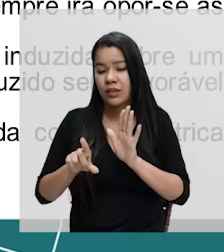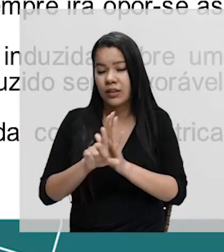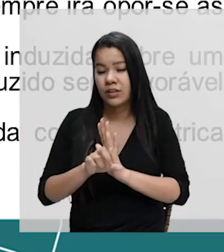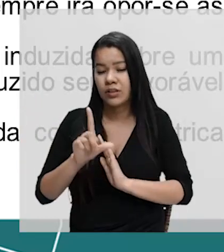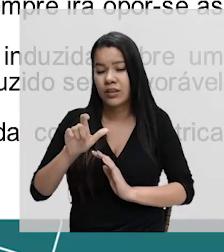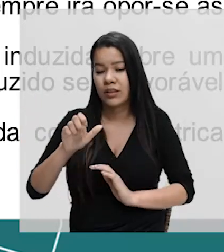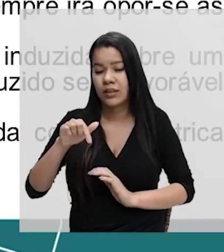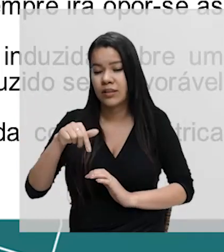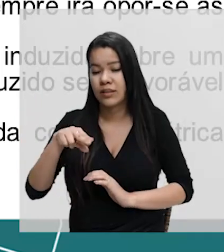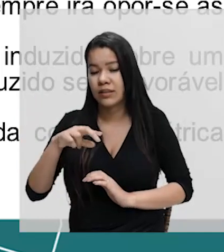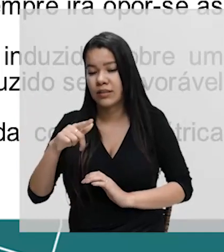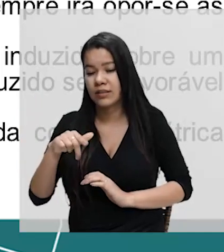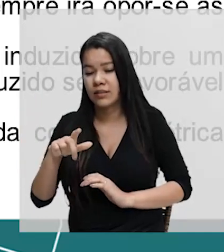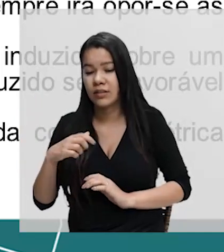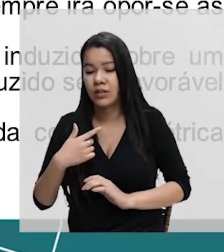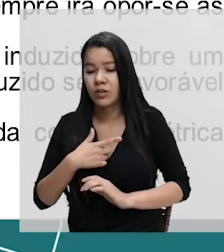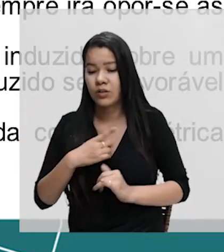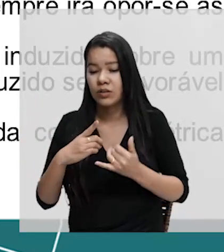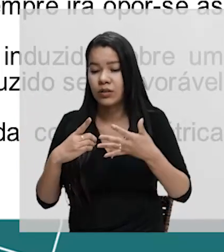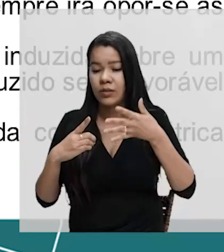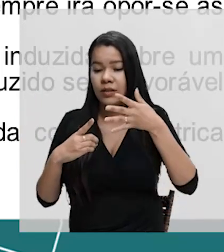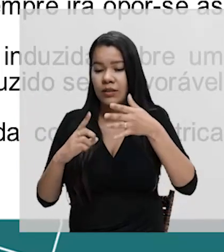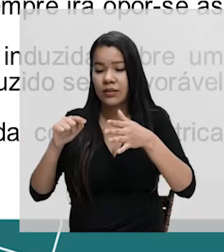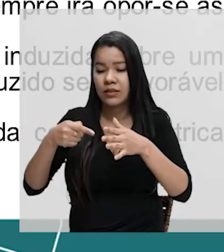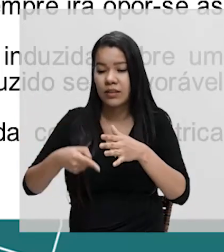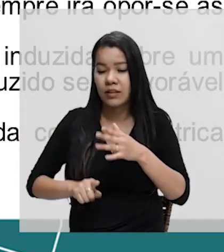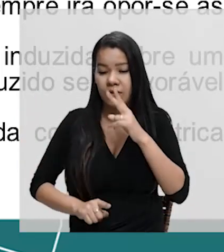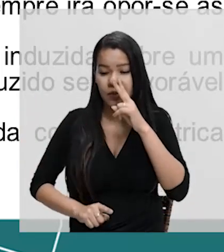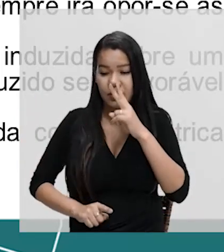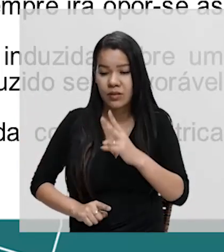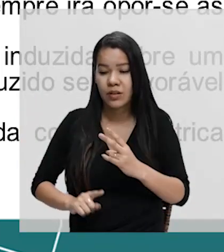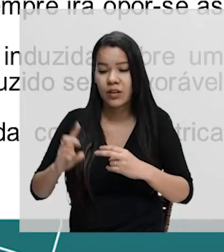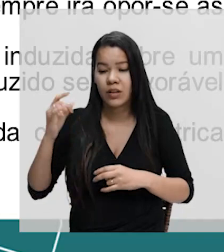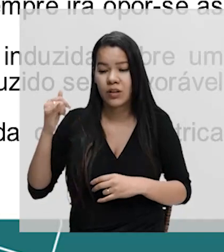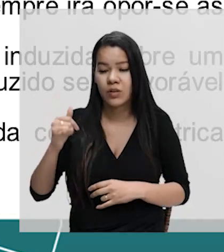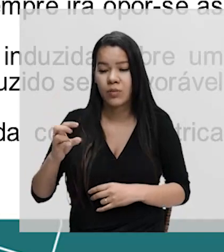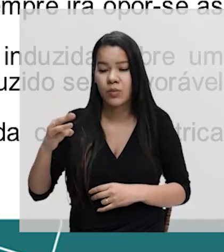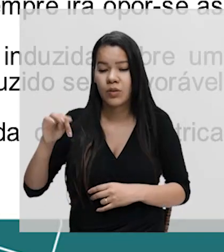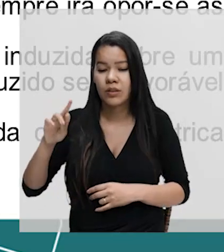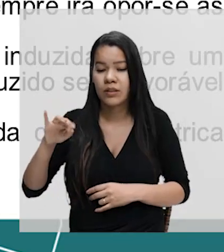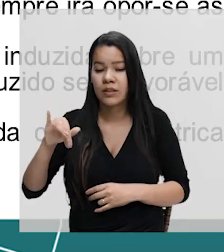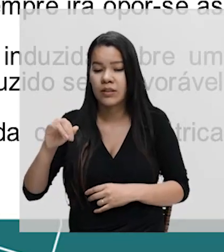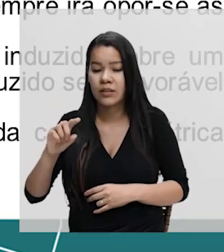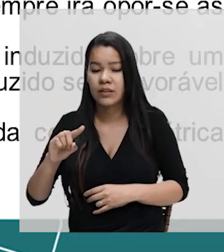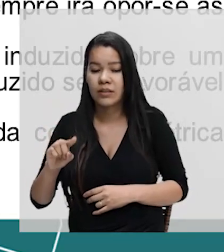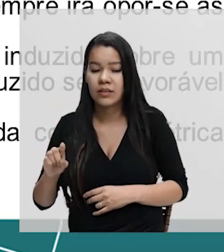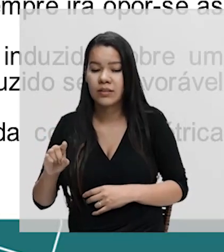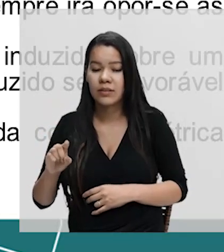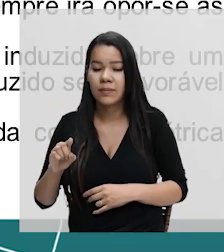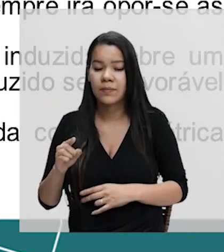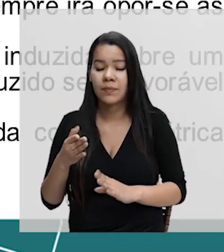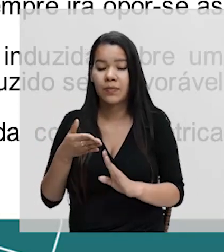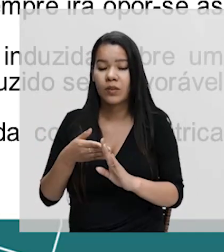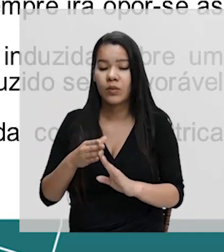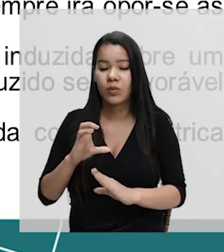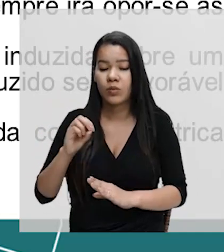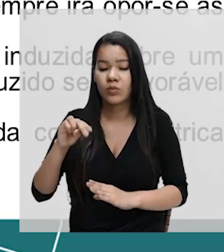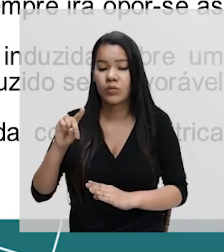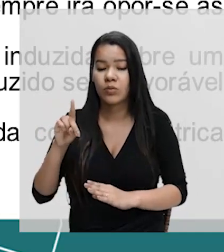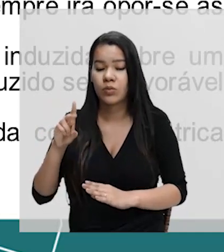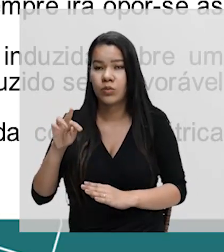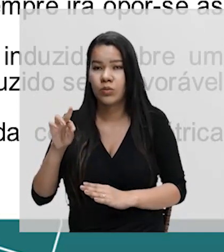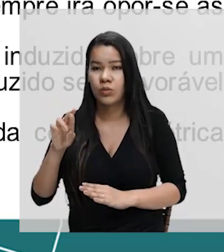da força eletromotriz induzida em um condutor. Letra B. A lei de Lenz relaciona a variação temporal do